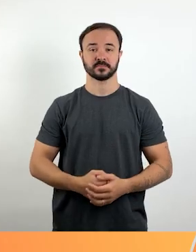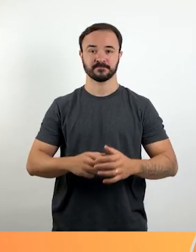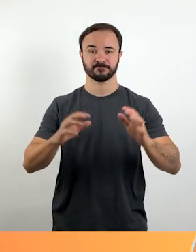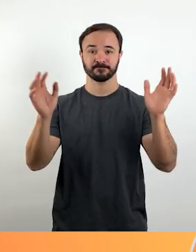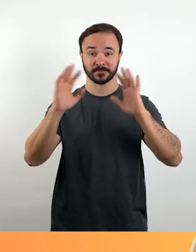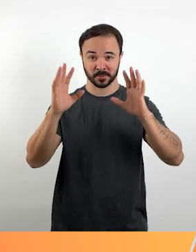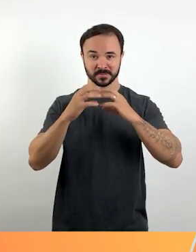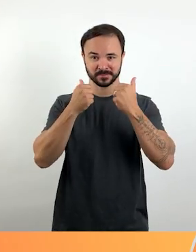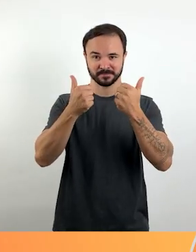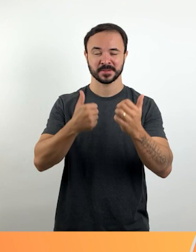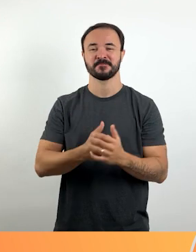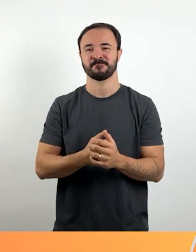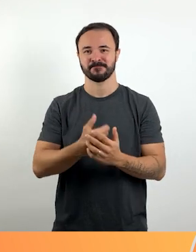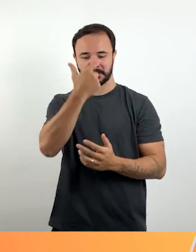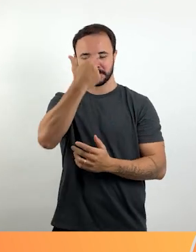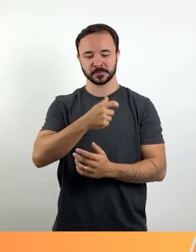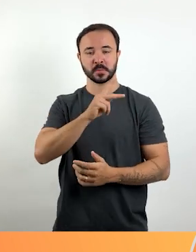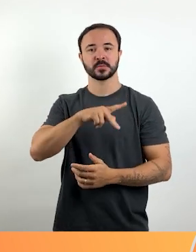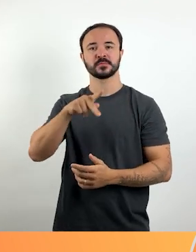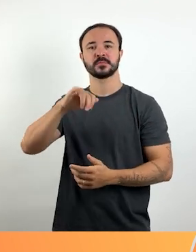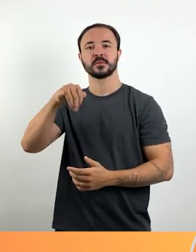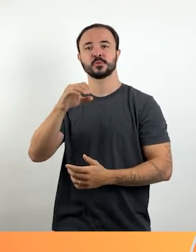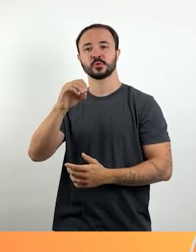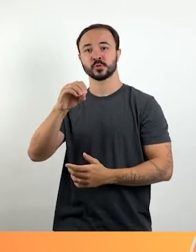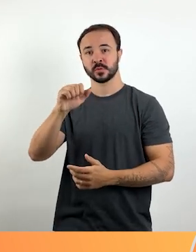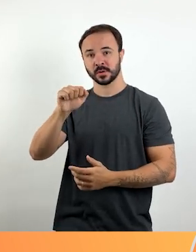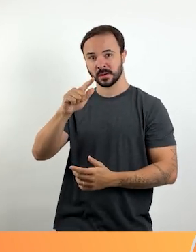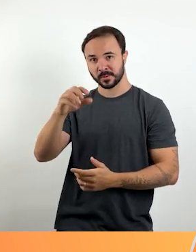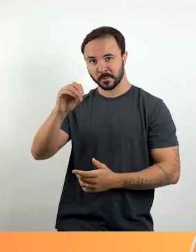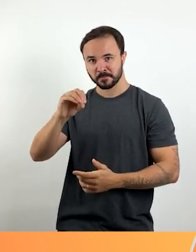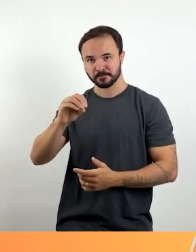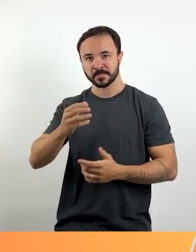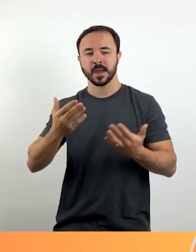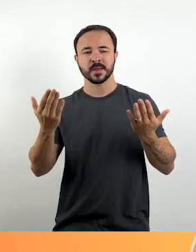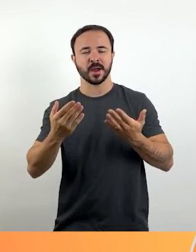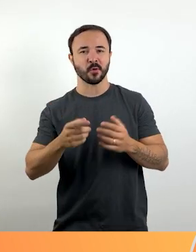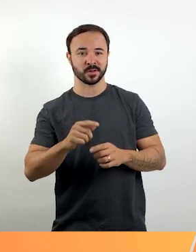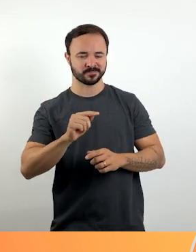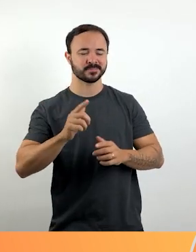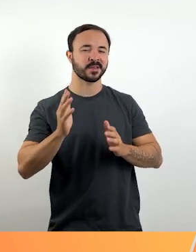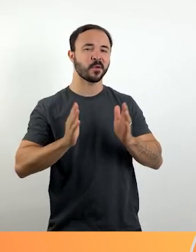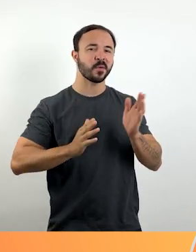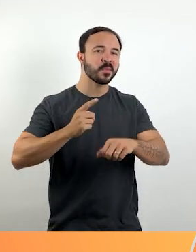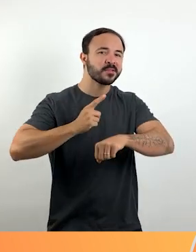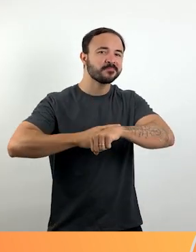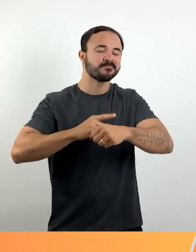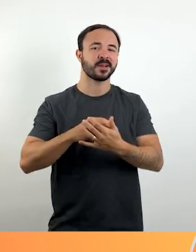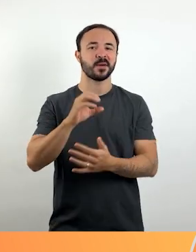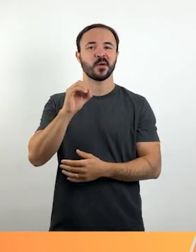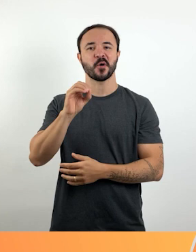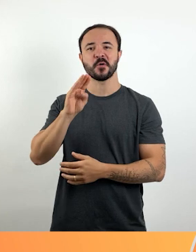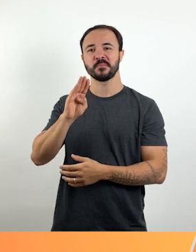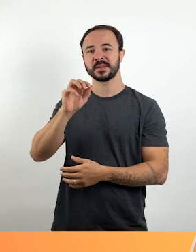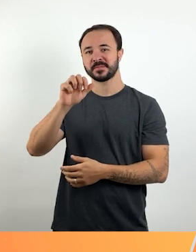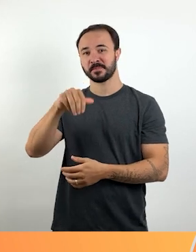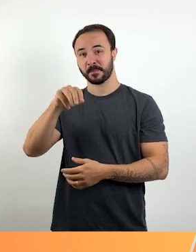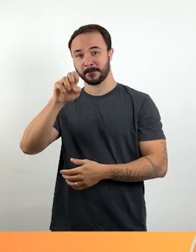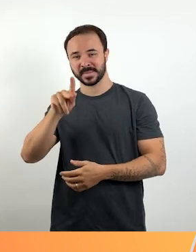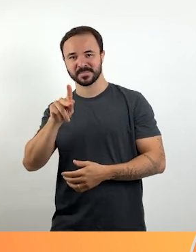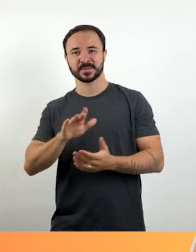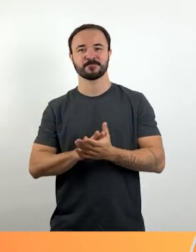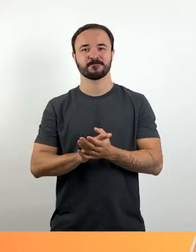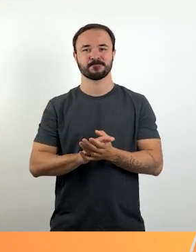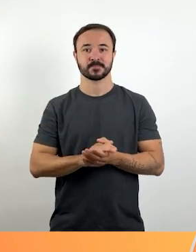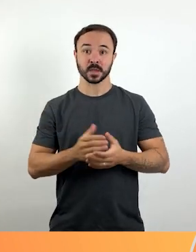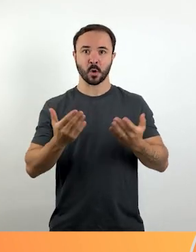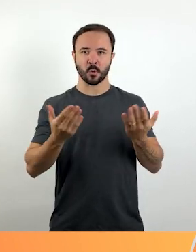Olá pessoal, tudo bem? Eu sou o professor João Vitor e você está no Momento OBMAP. E para o Momento OBMAP de hoje eu tenho